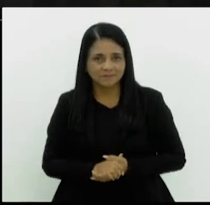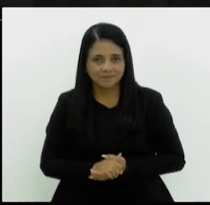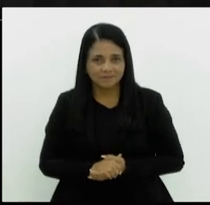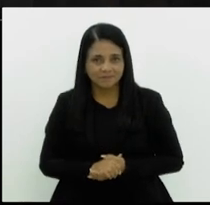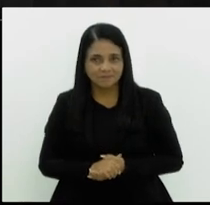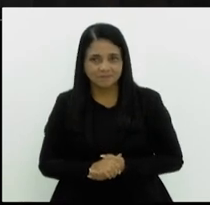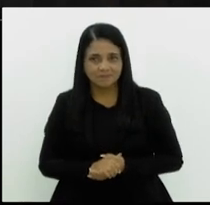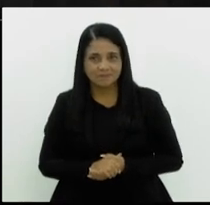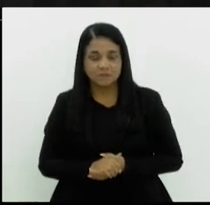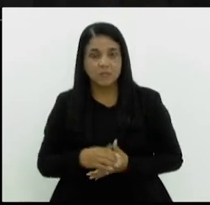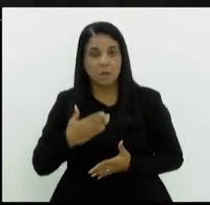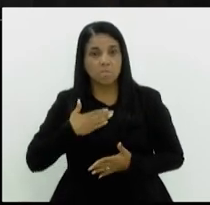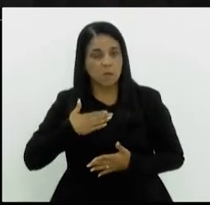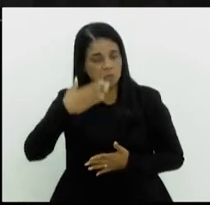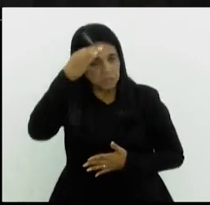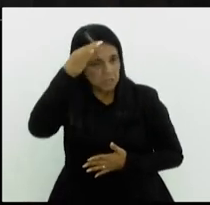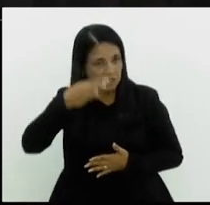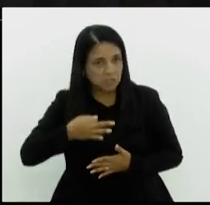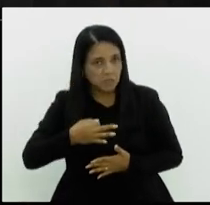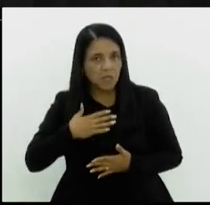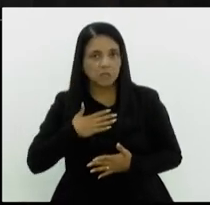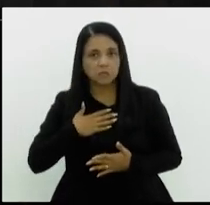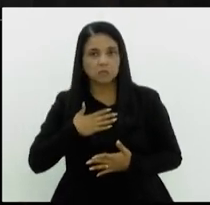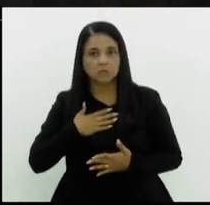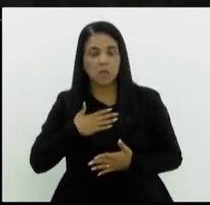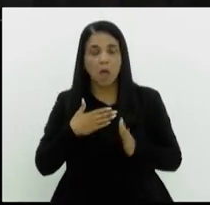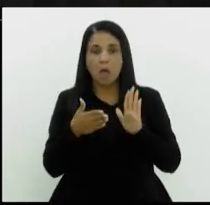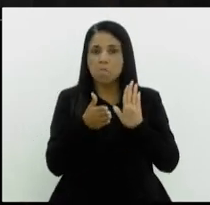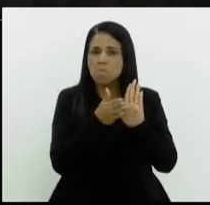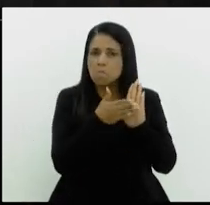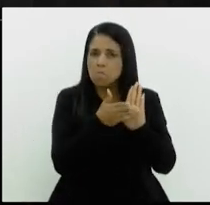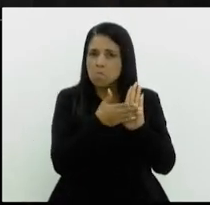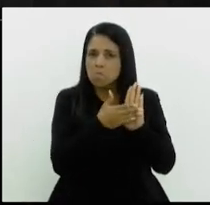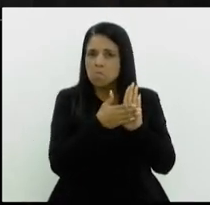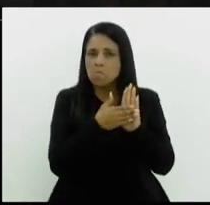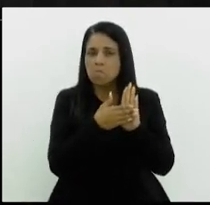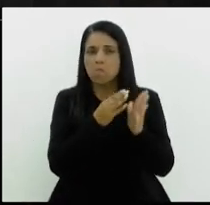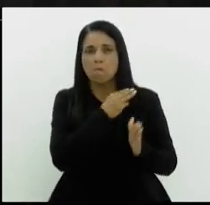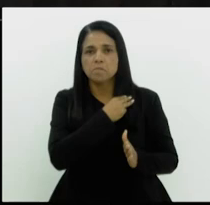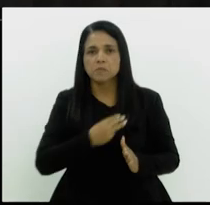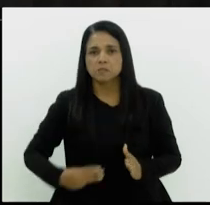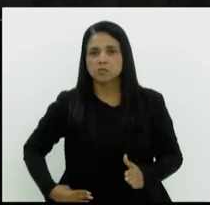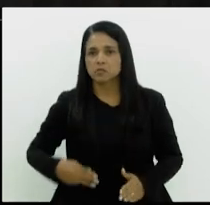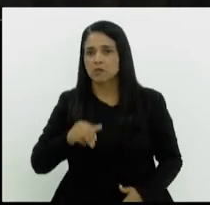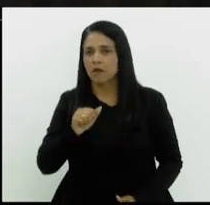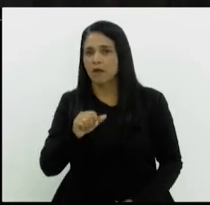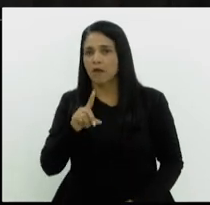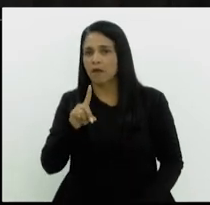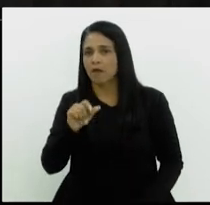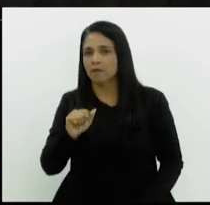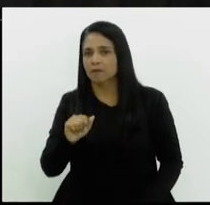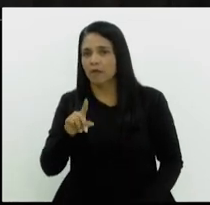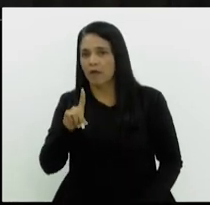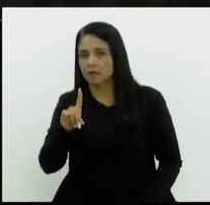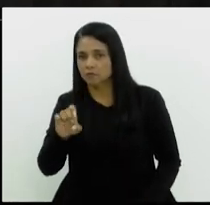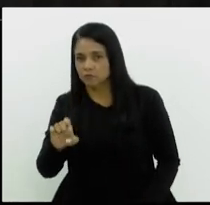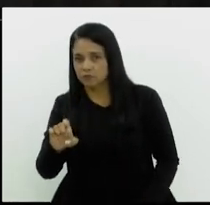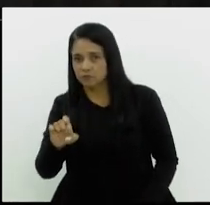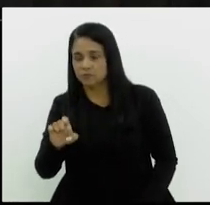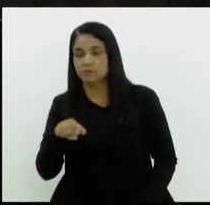No meu entendimento, a proposta do ministro Haddad aos estados